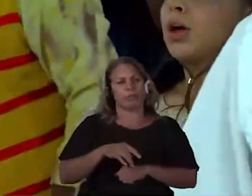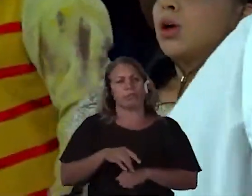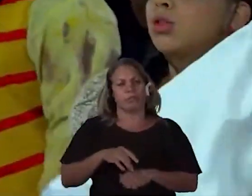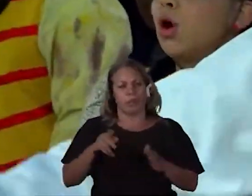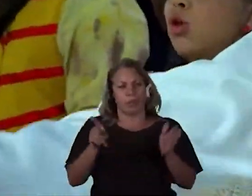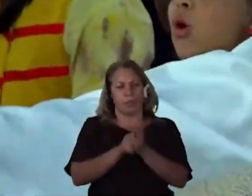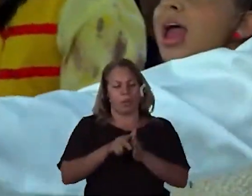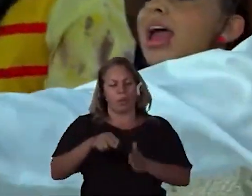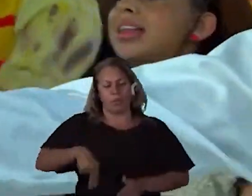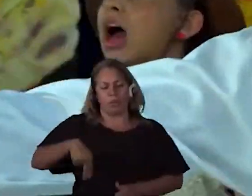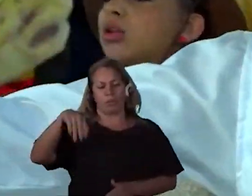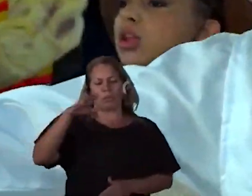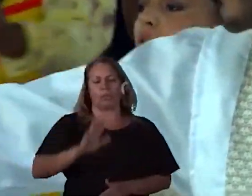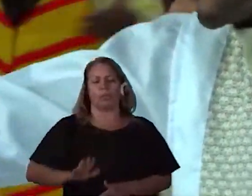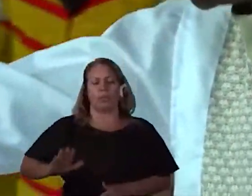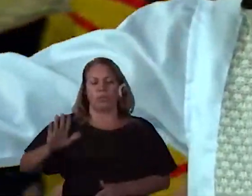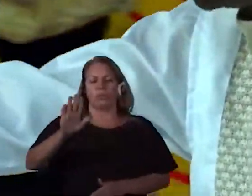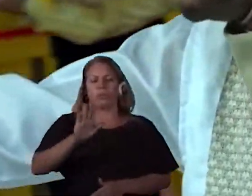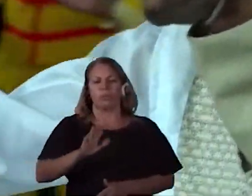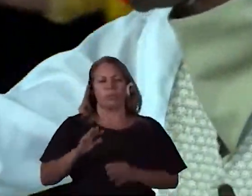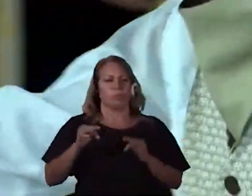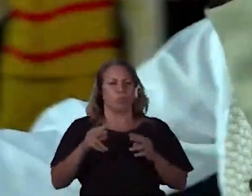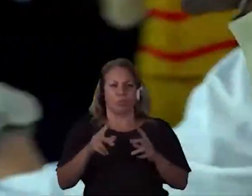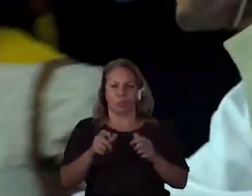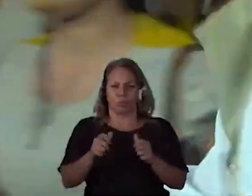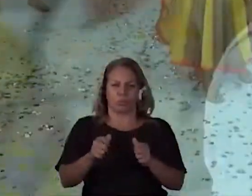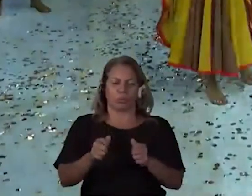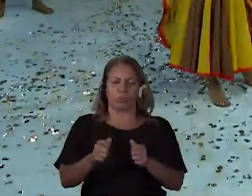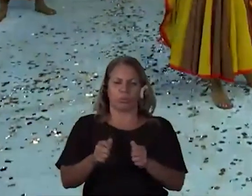puxa a quadrilha, que onde a quadrilha,